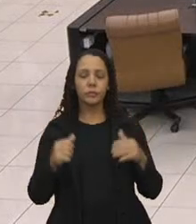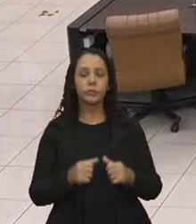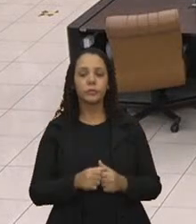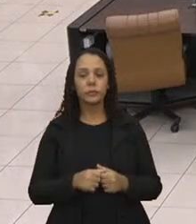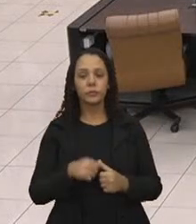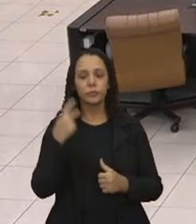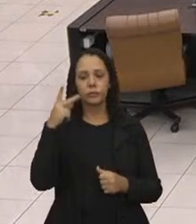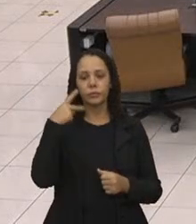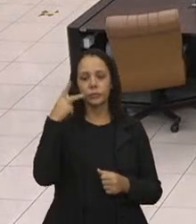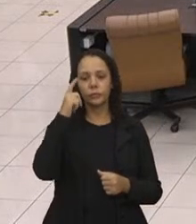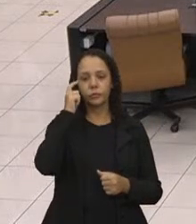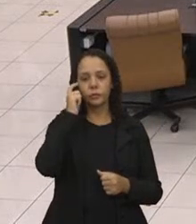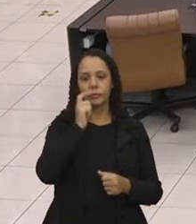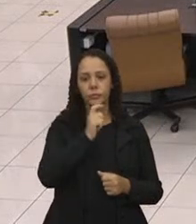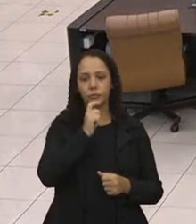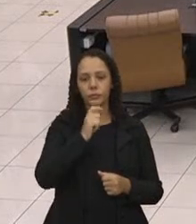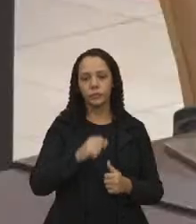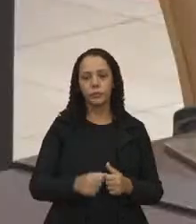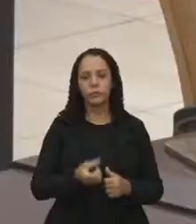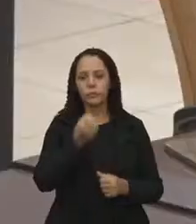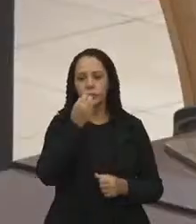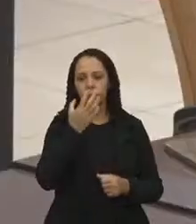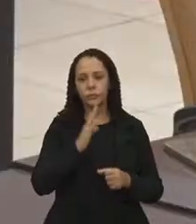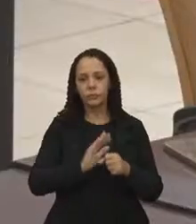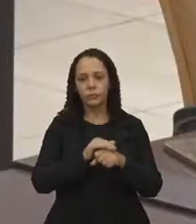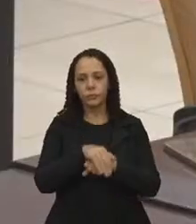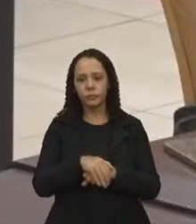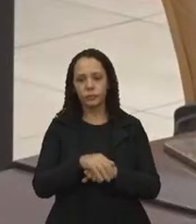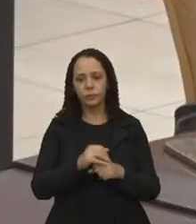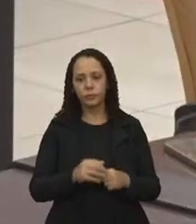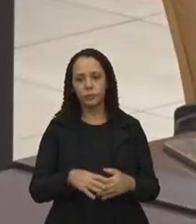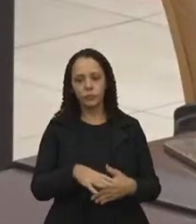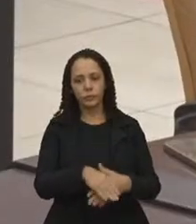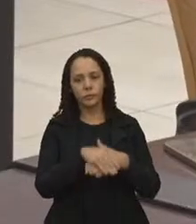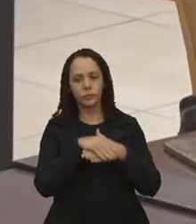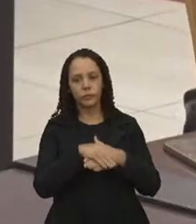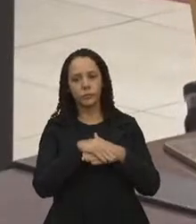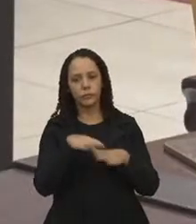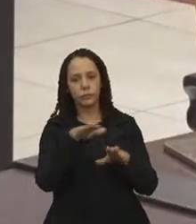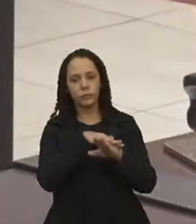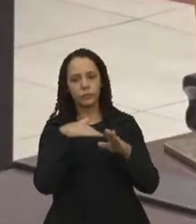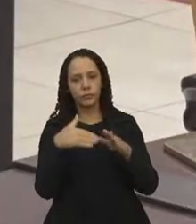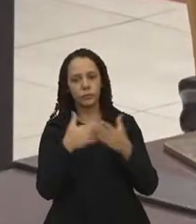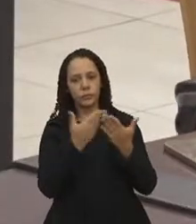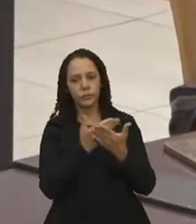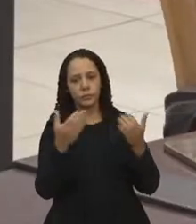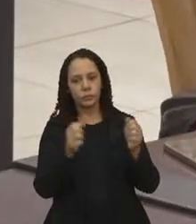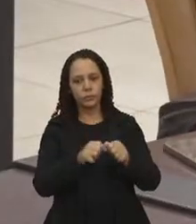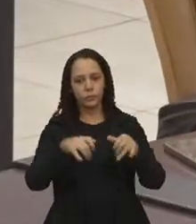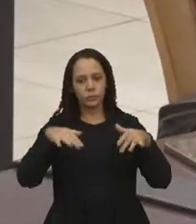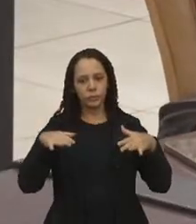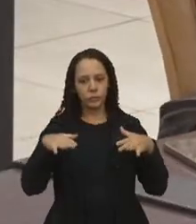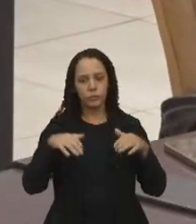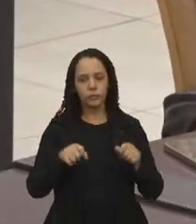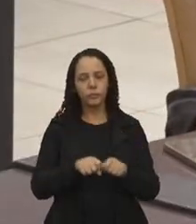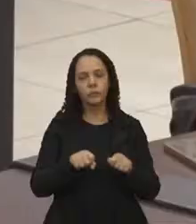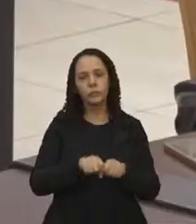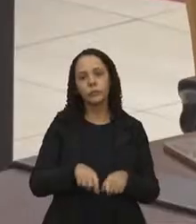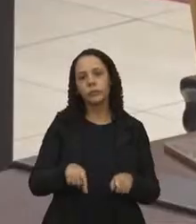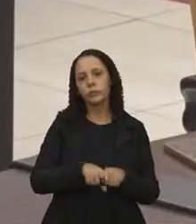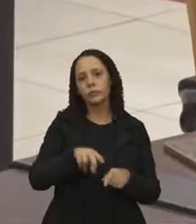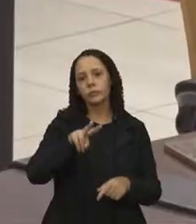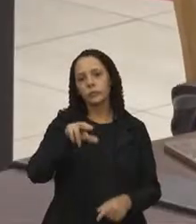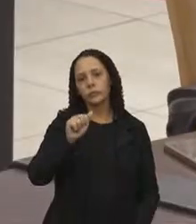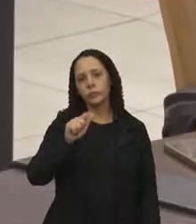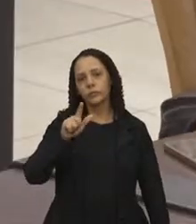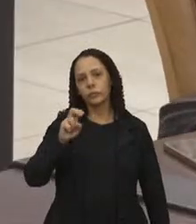Vereador Gabriel Belém. Boa noite. Quero cumprimentar todo mundo aqui presente na galeria, cumprimentar o Wagner, a professora